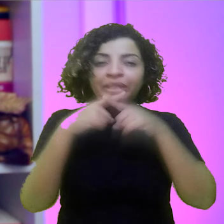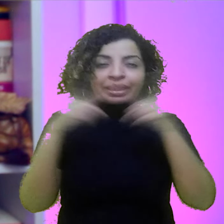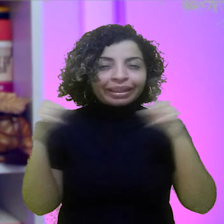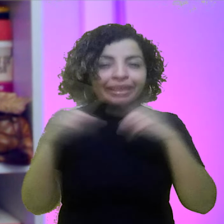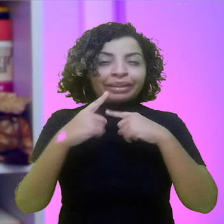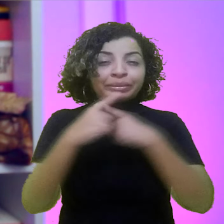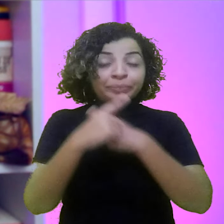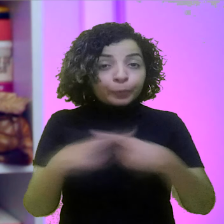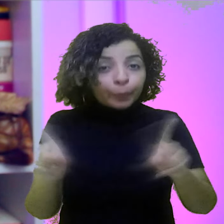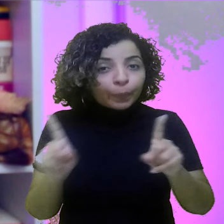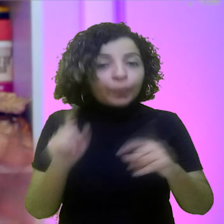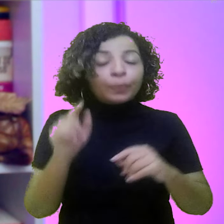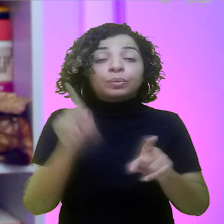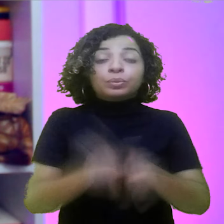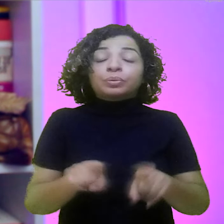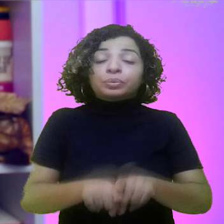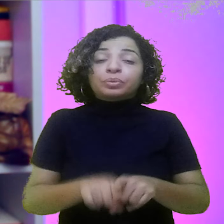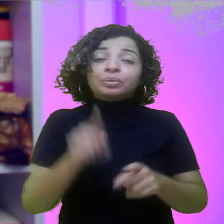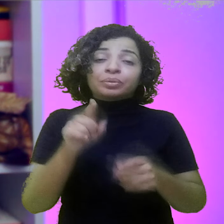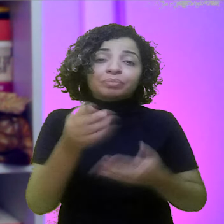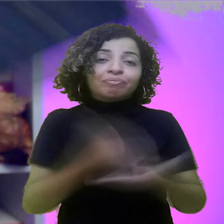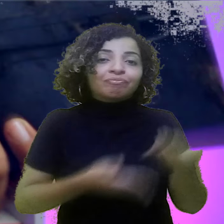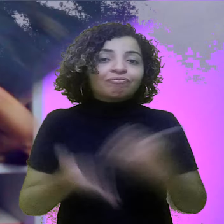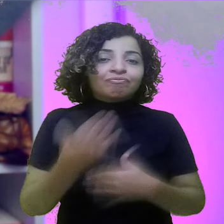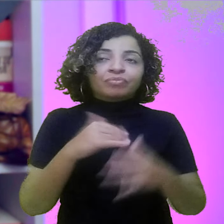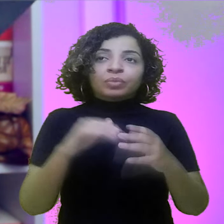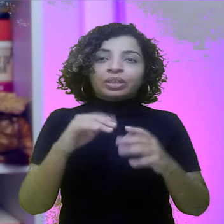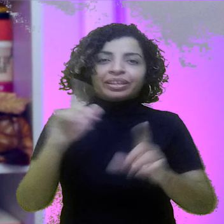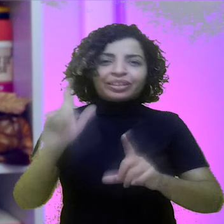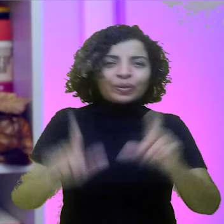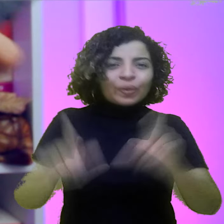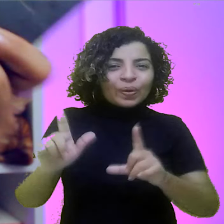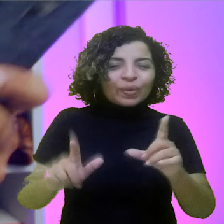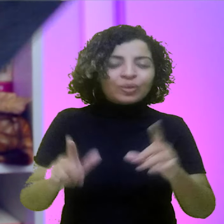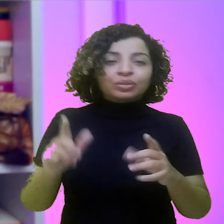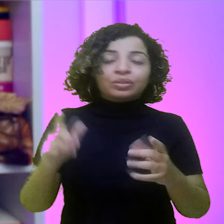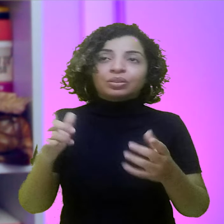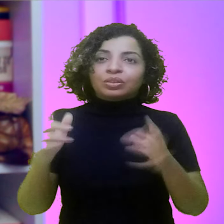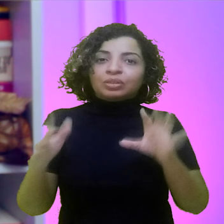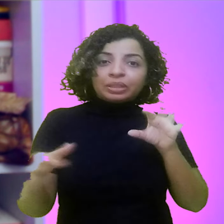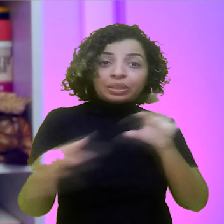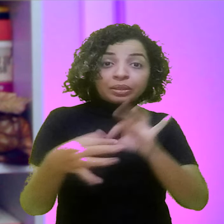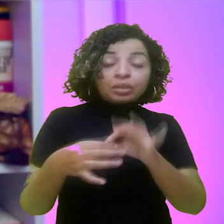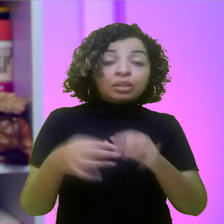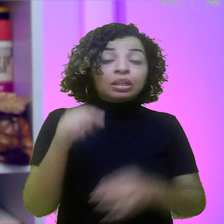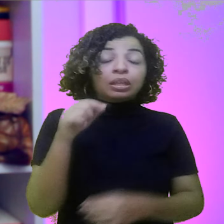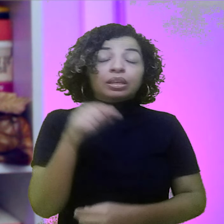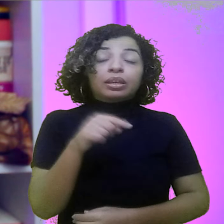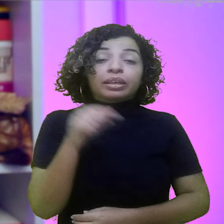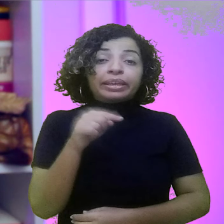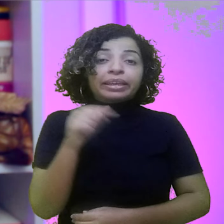brasileiro, e relaciona muito bem com a imprensa, como eu falei, com os movimentos artísticos.